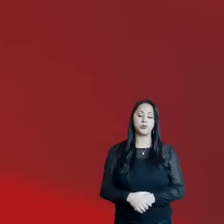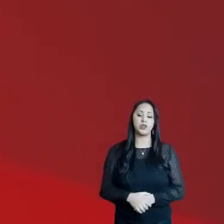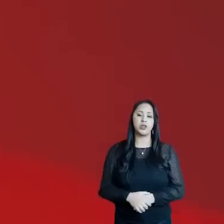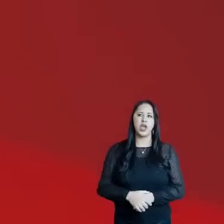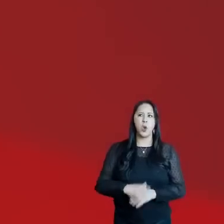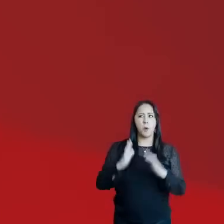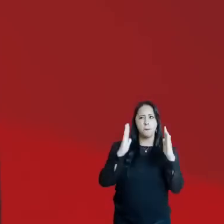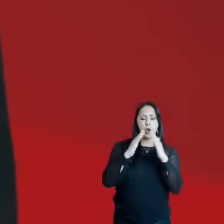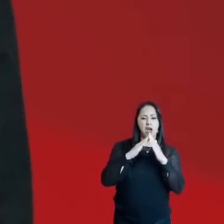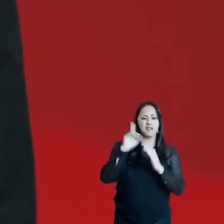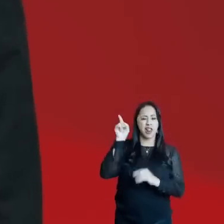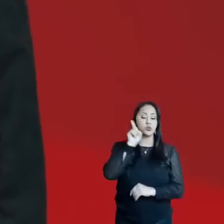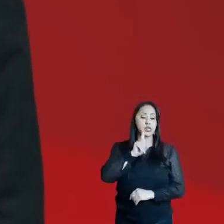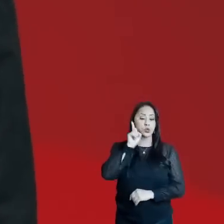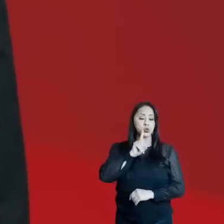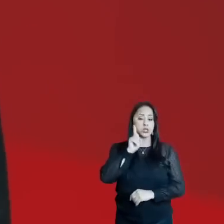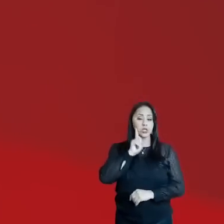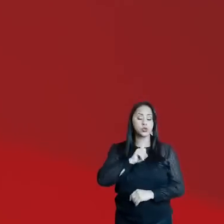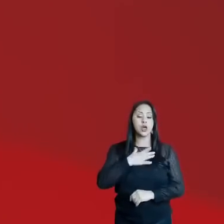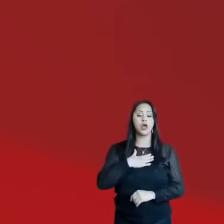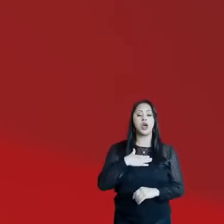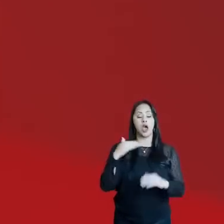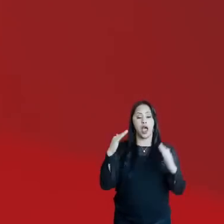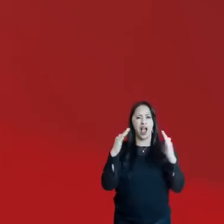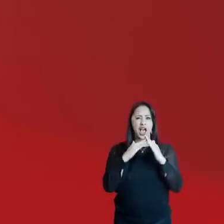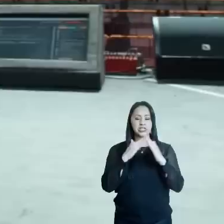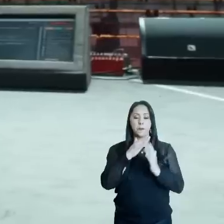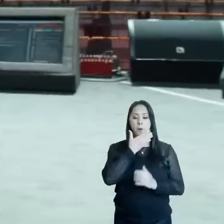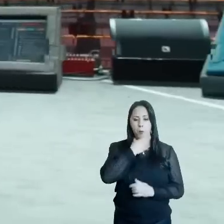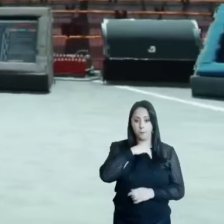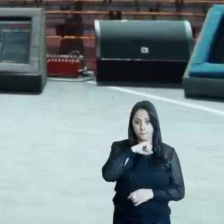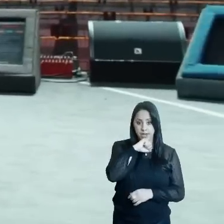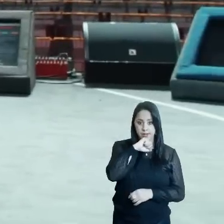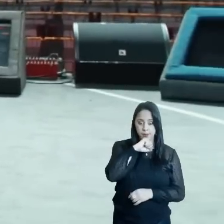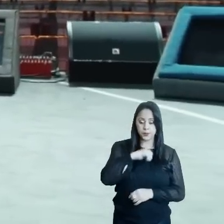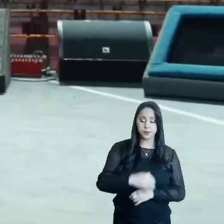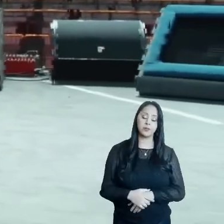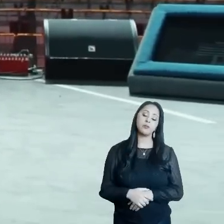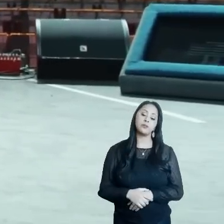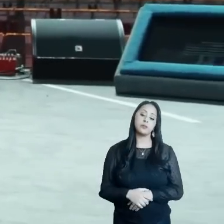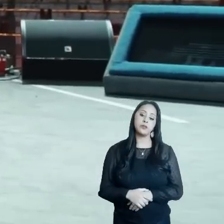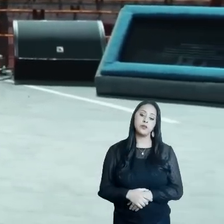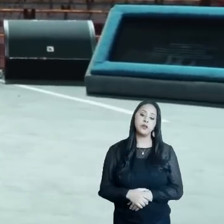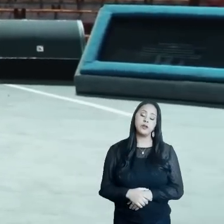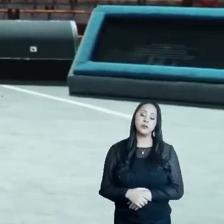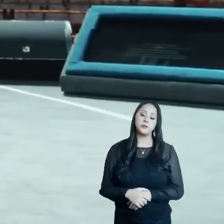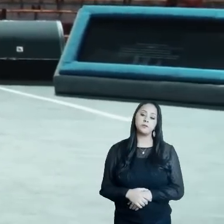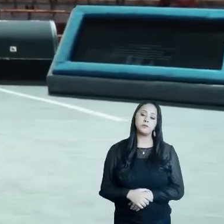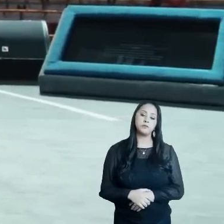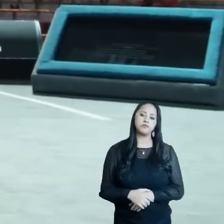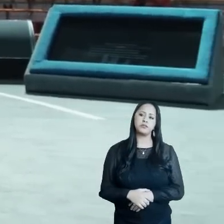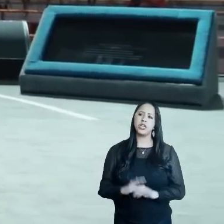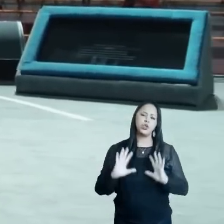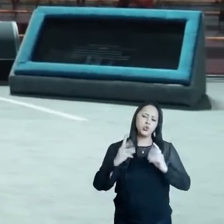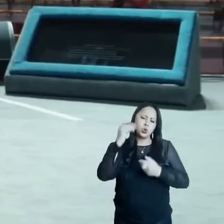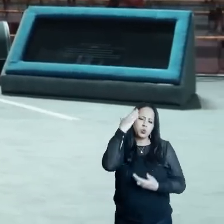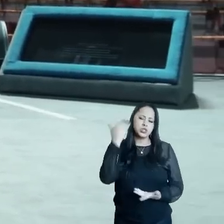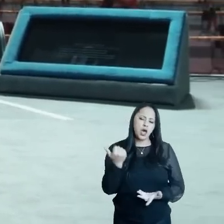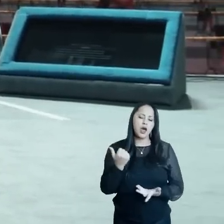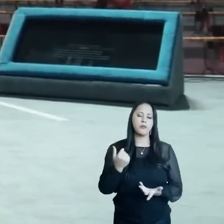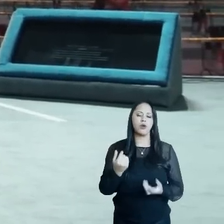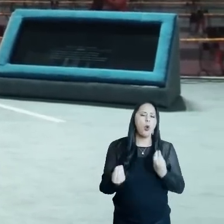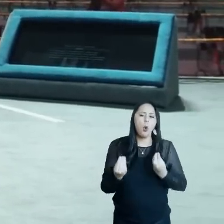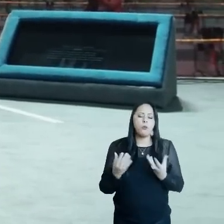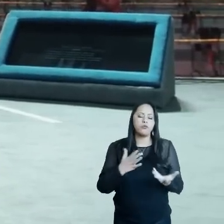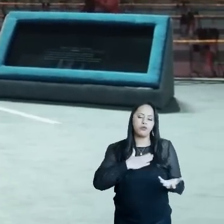quando eu morava lá nos Estados Unidos, eu estava ali na casa do meu pai, e ele, todo mundo sabe a parte, como